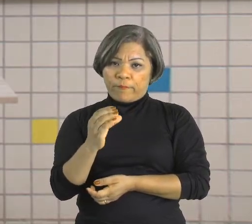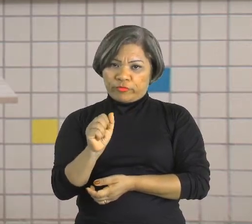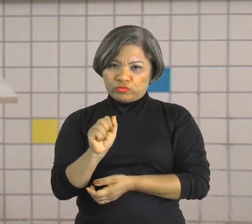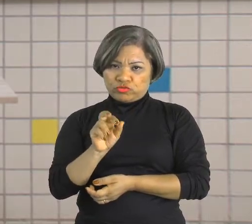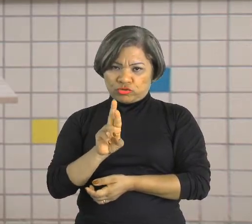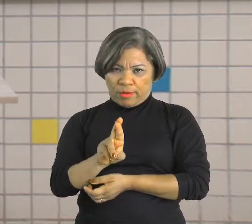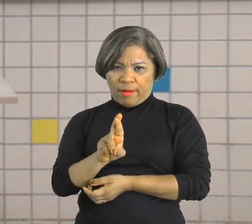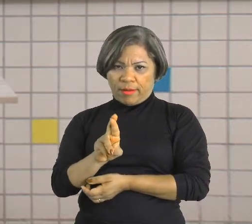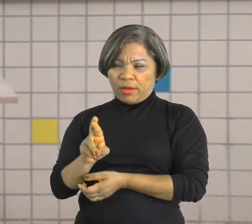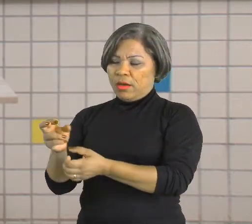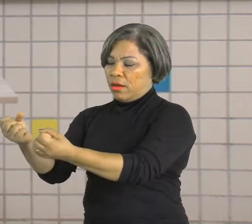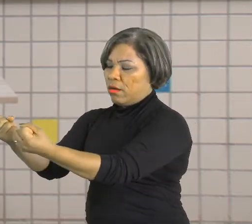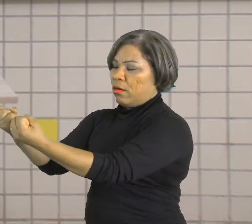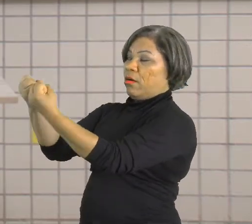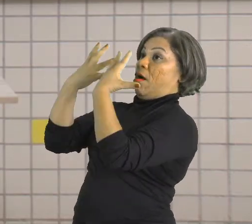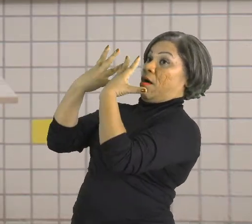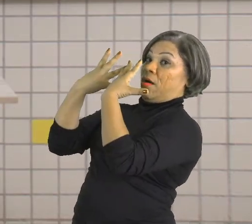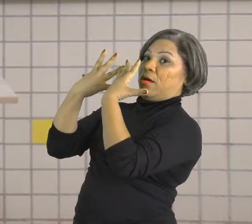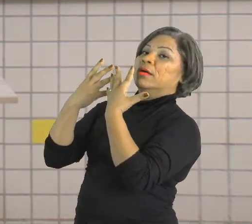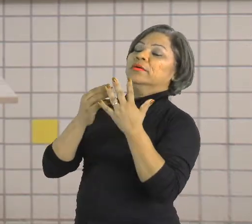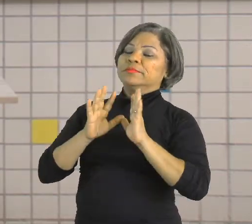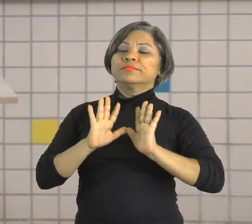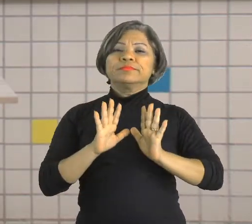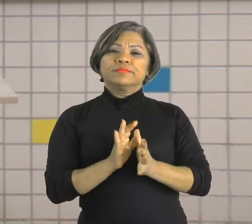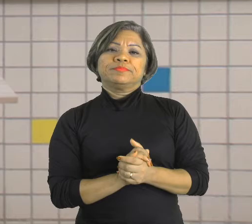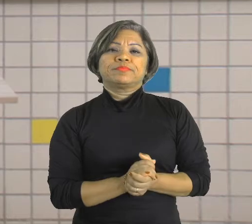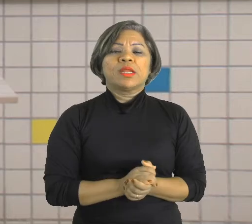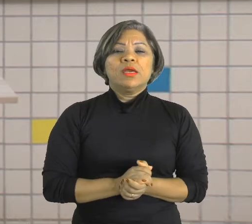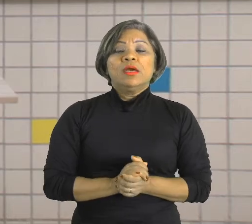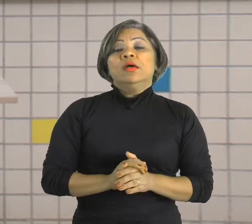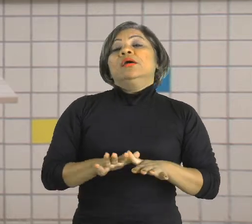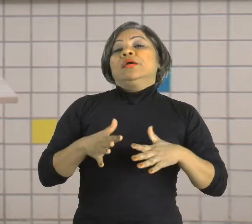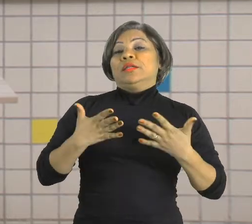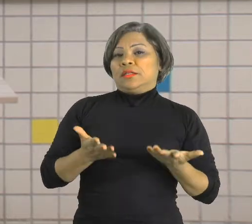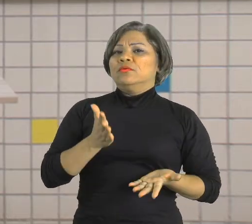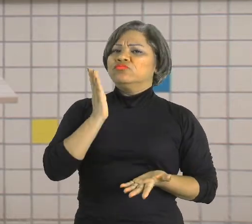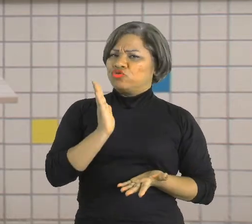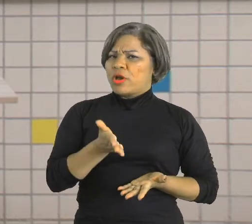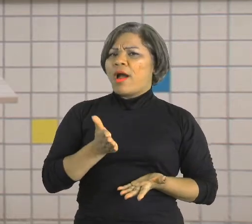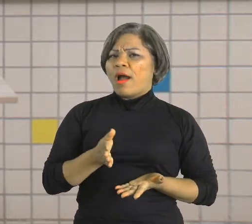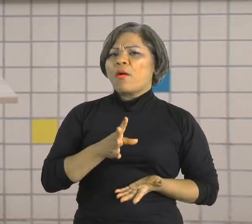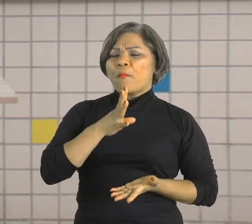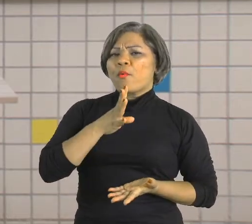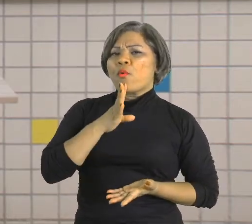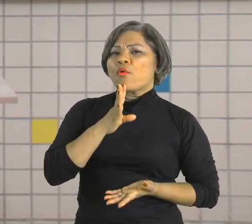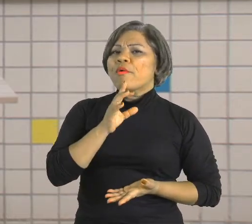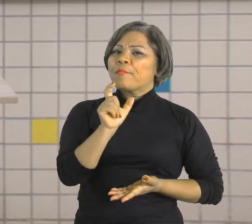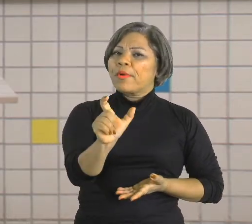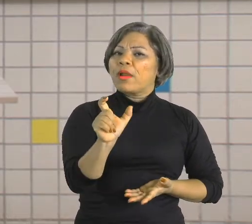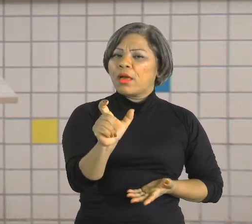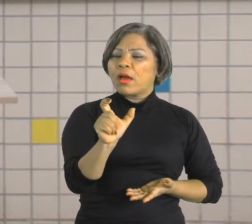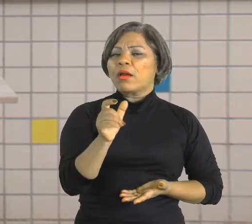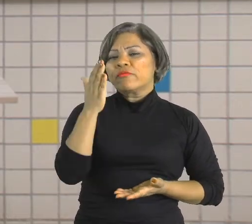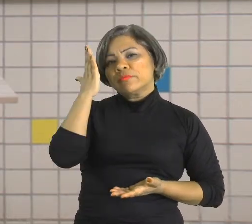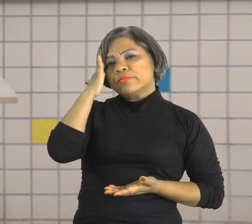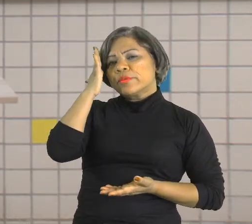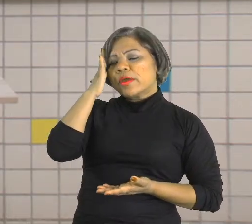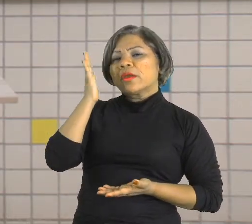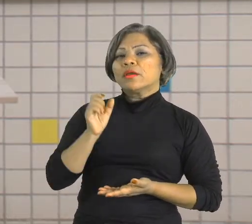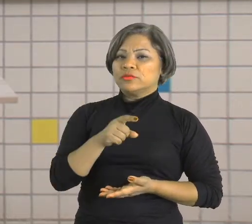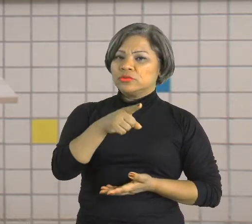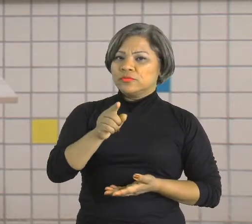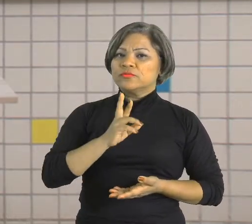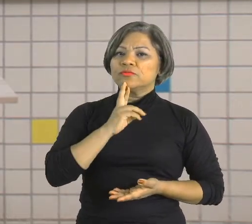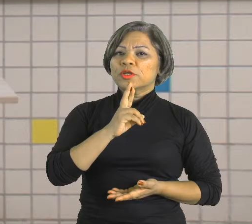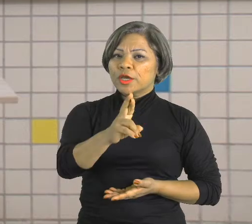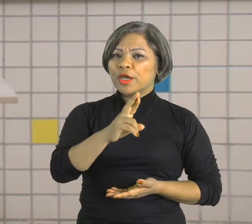dessa palavra ofuscada? Então, se você já ouviu e entende um pouco sobre isso, você responde